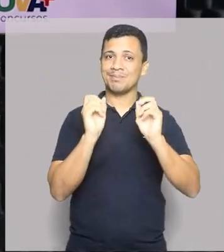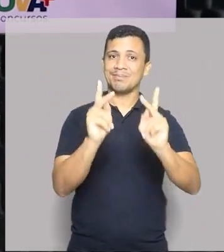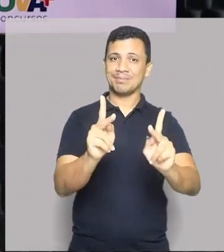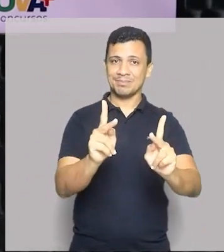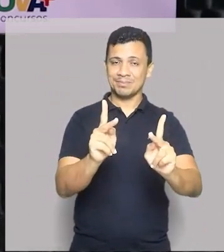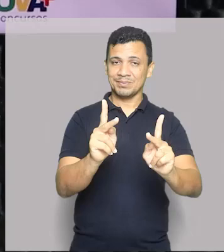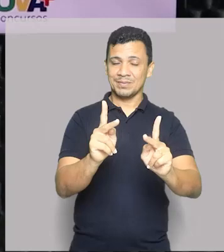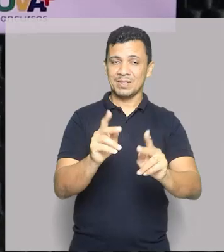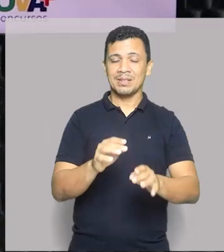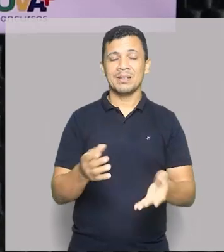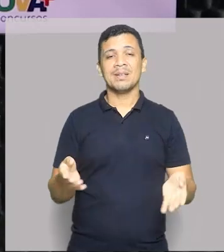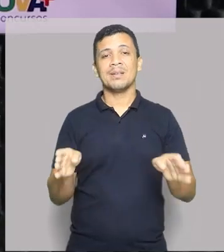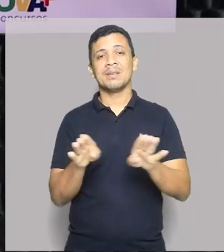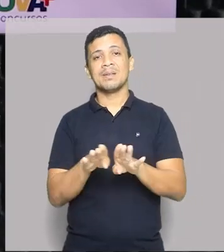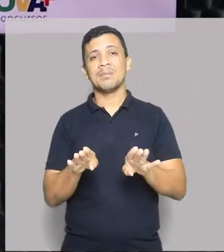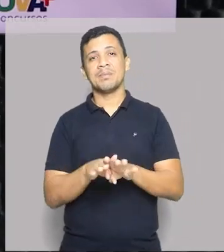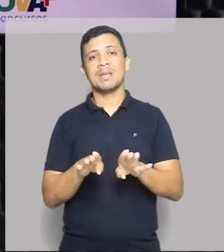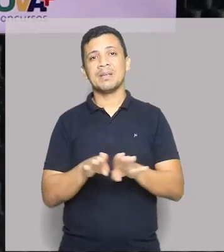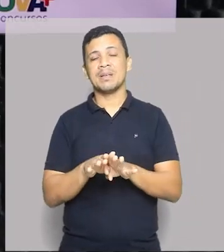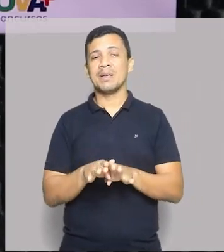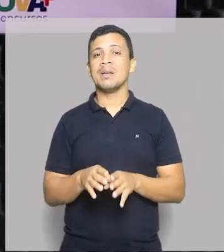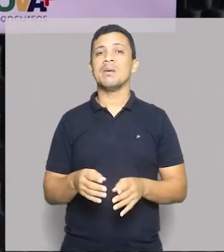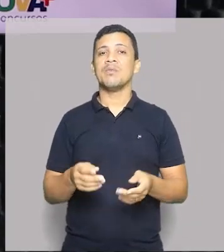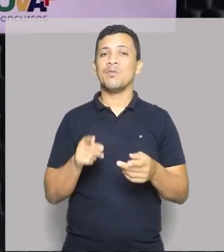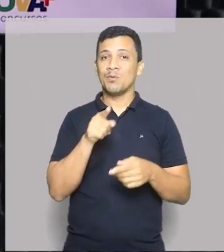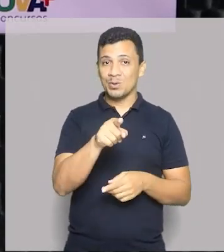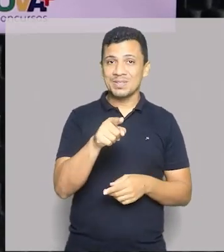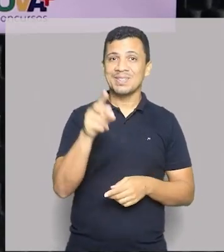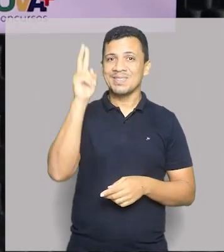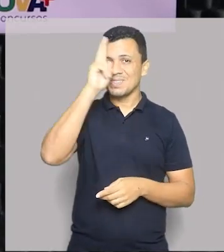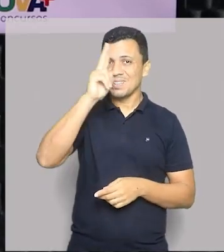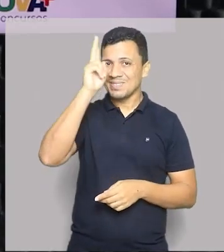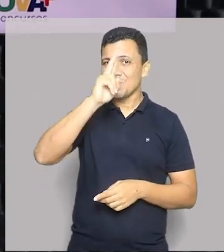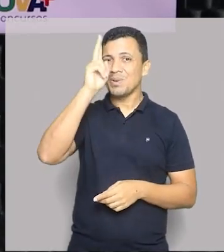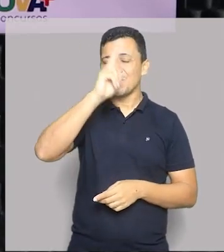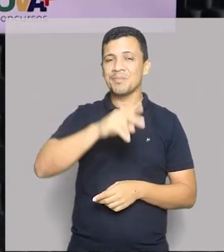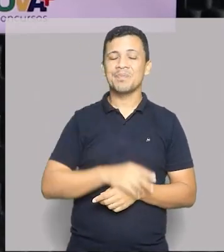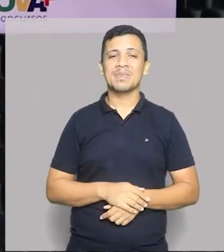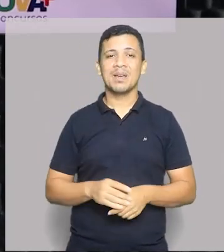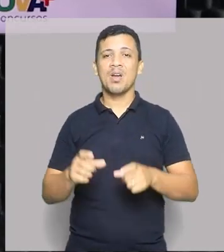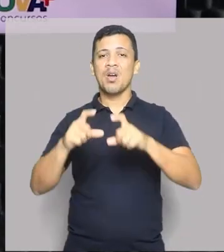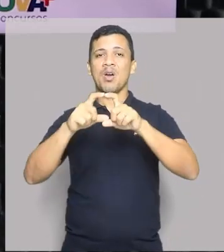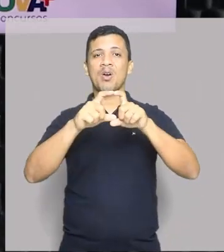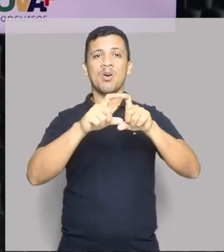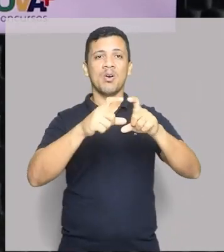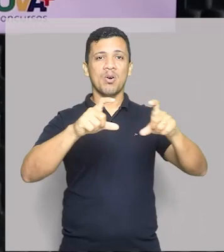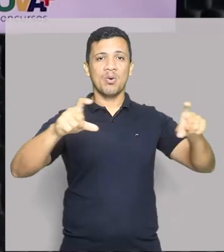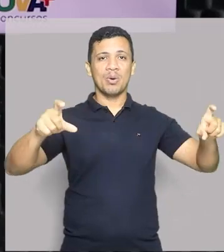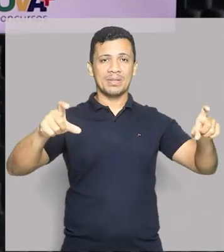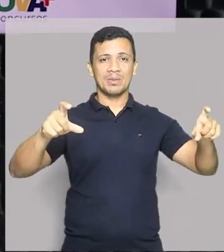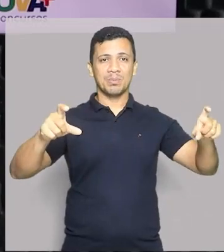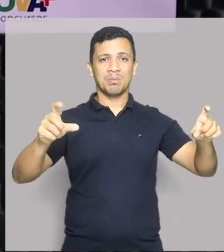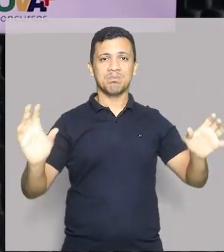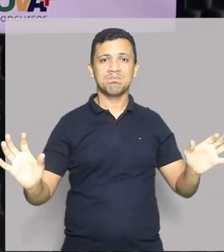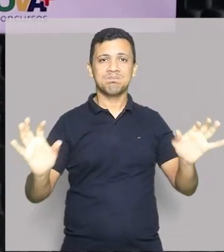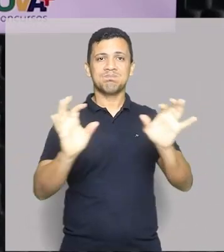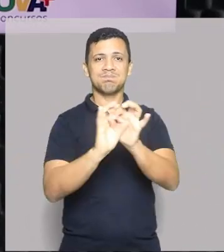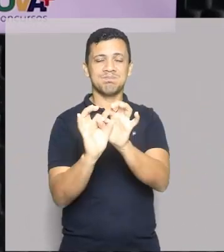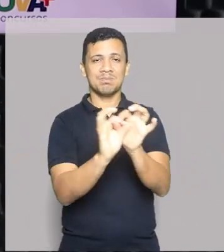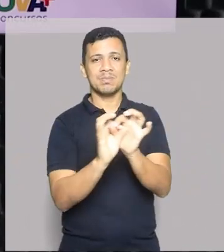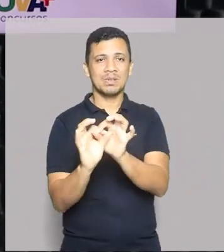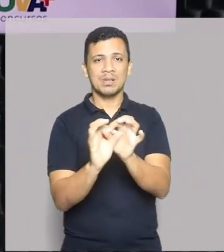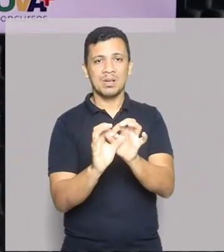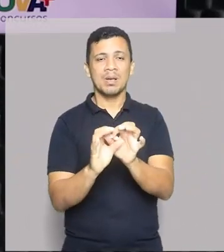E aí, assim como as orações coordenadas, você não deve esquecer. As orações subordinadas, os